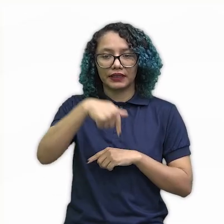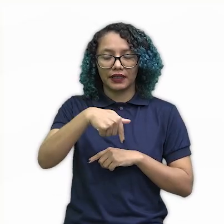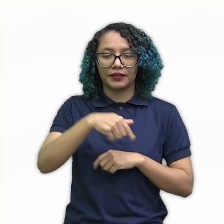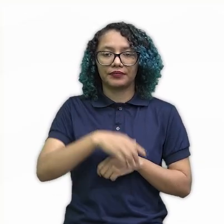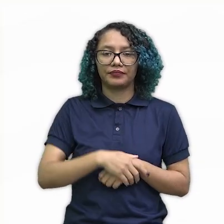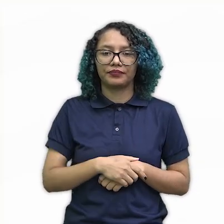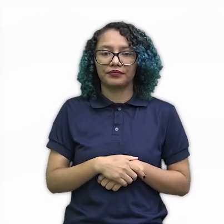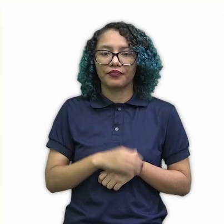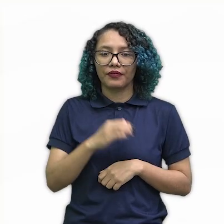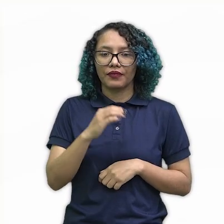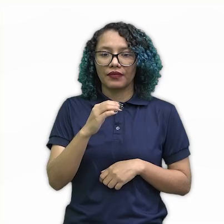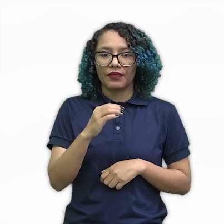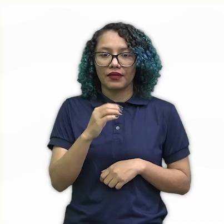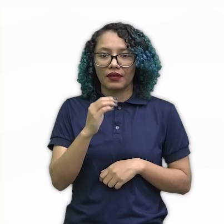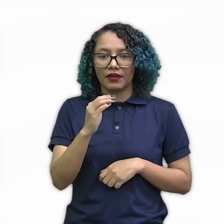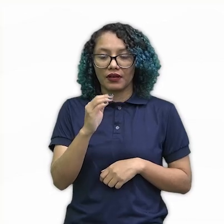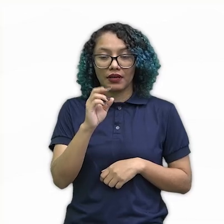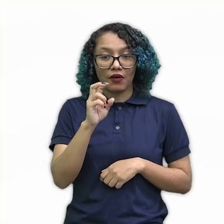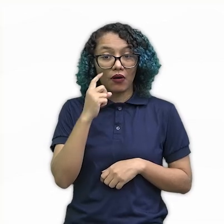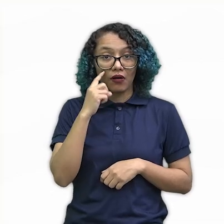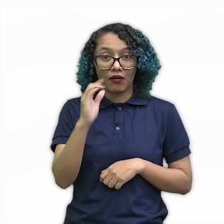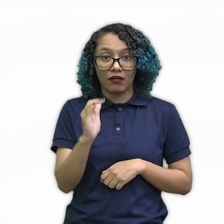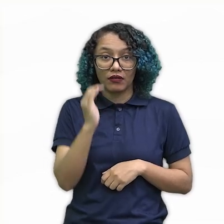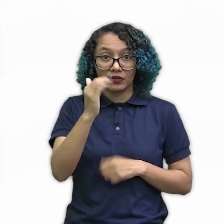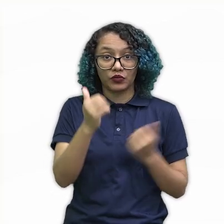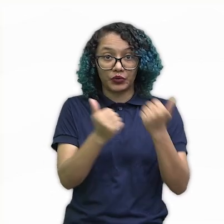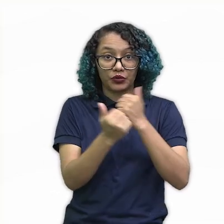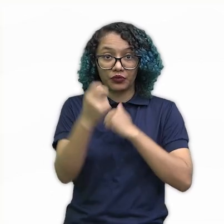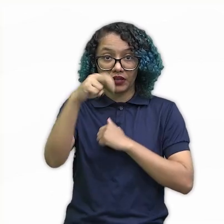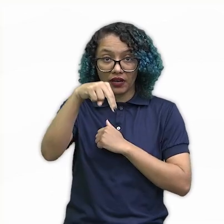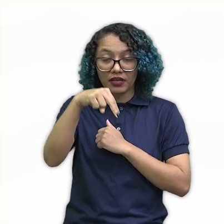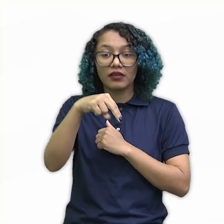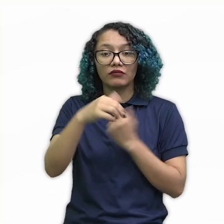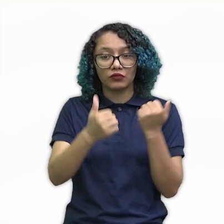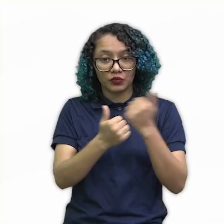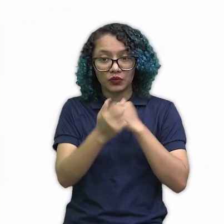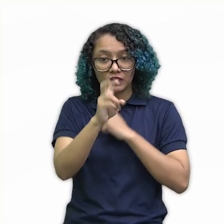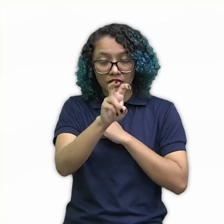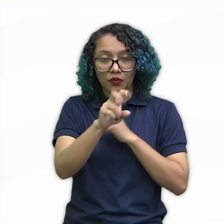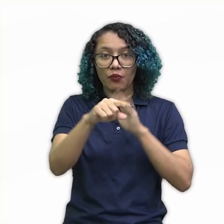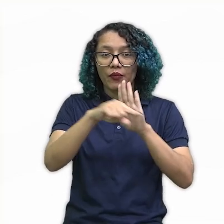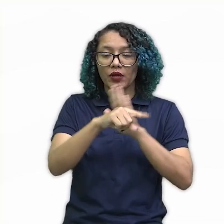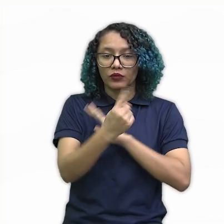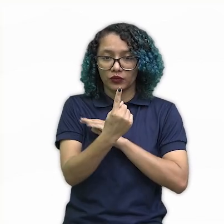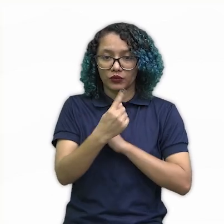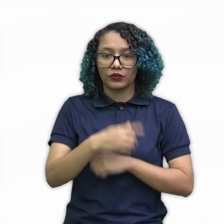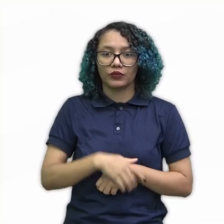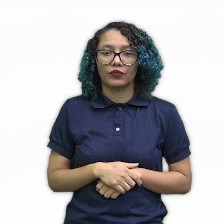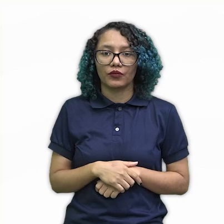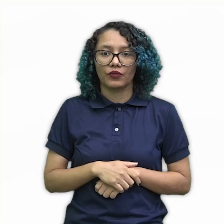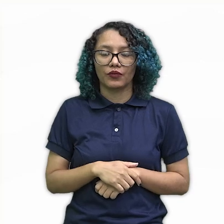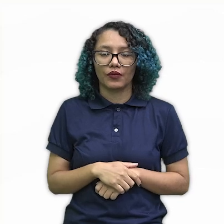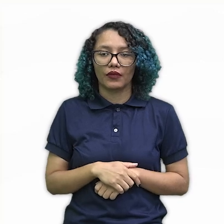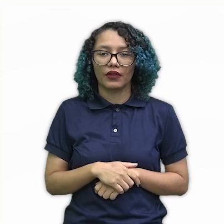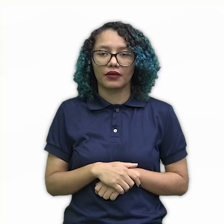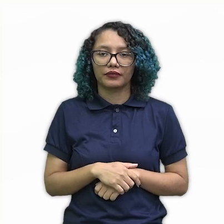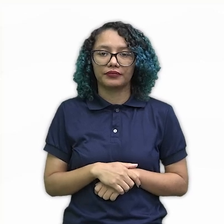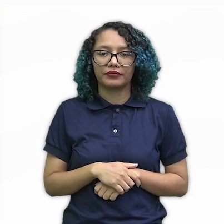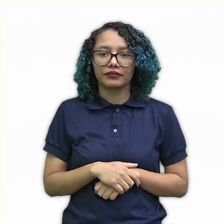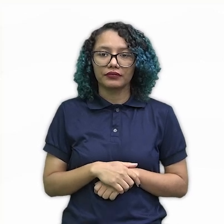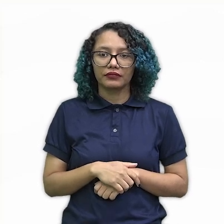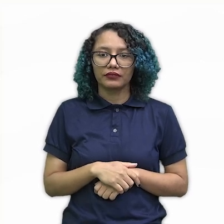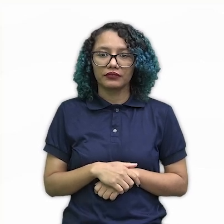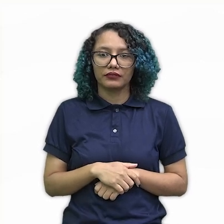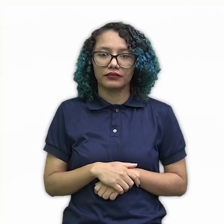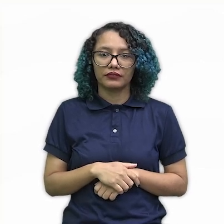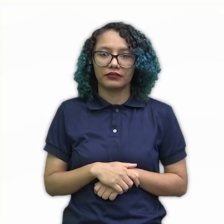Q, N, que é o 5, menos 1. Tá? É por isso, então, que aqui, ó,